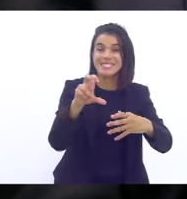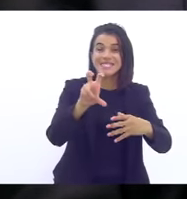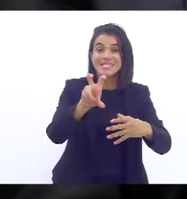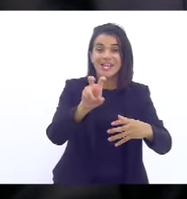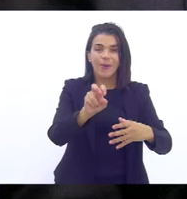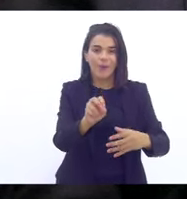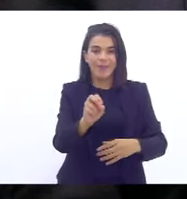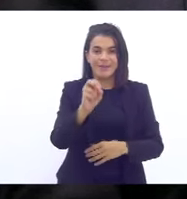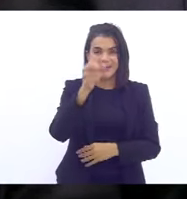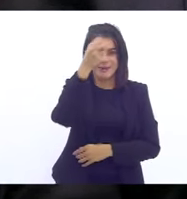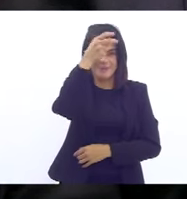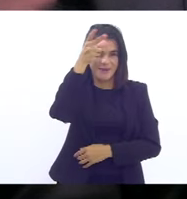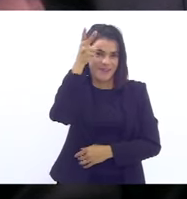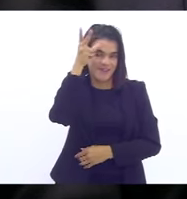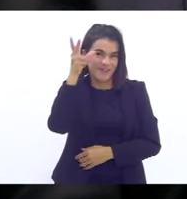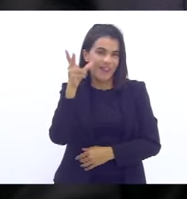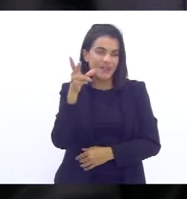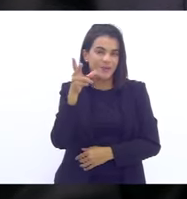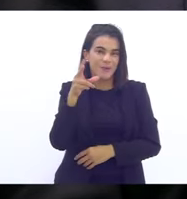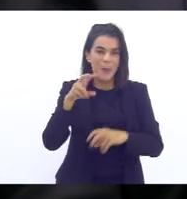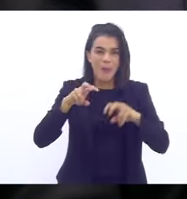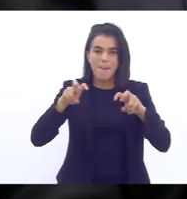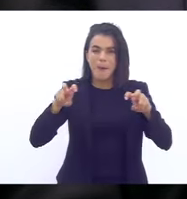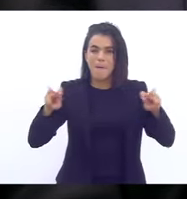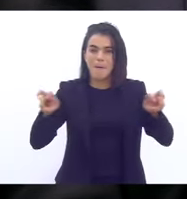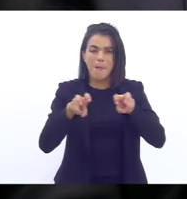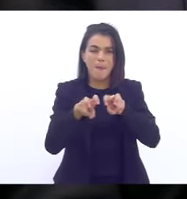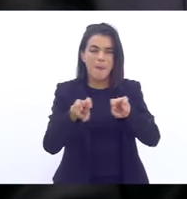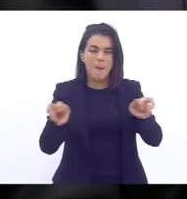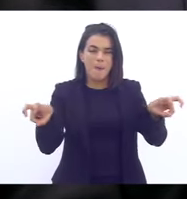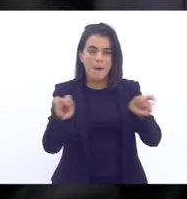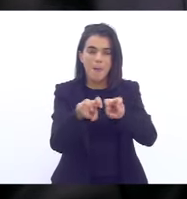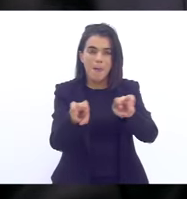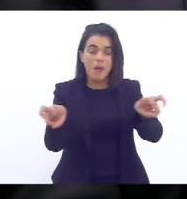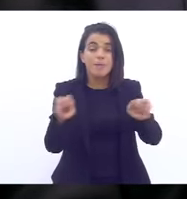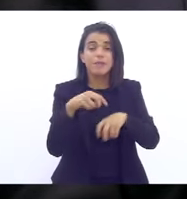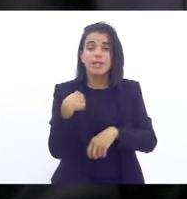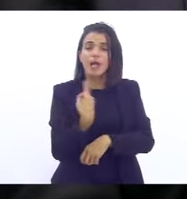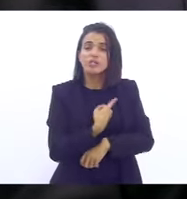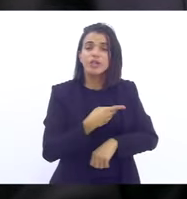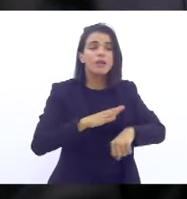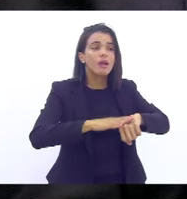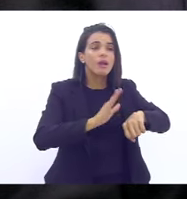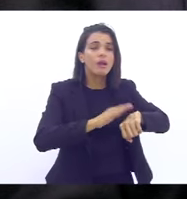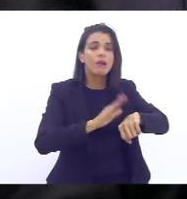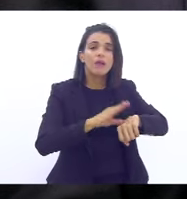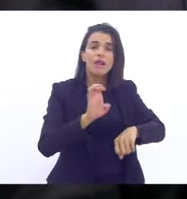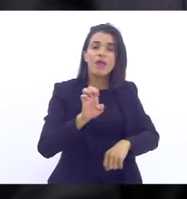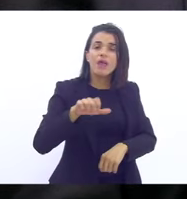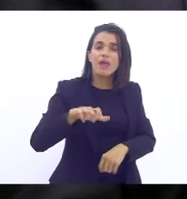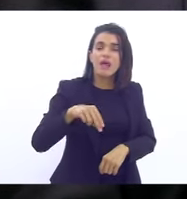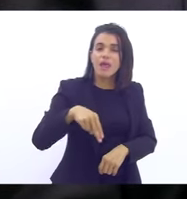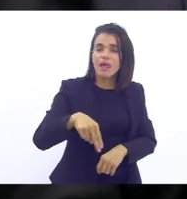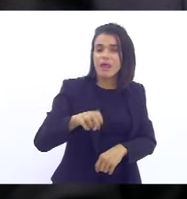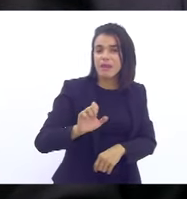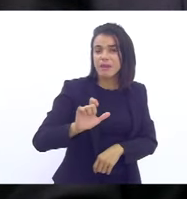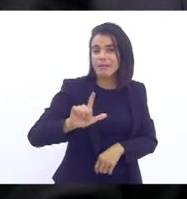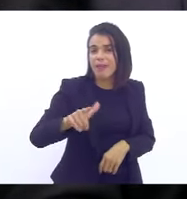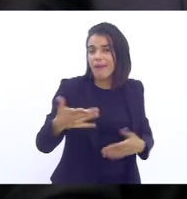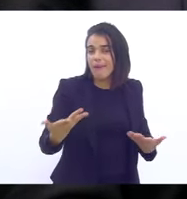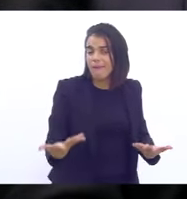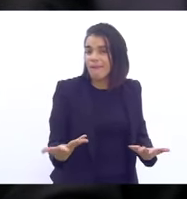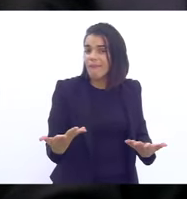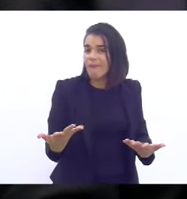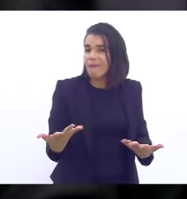gente, a partir dali, ir cobrar isso da Enel, que é